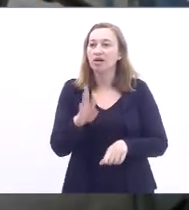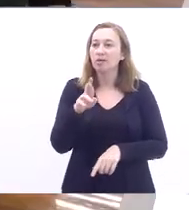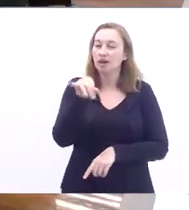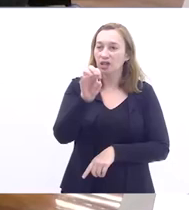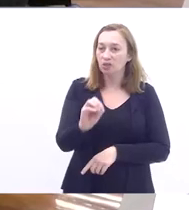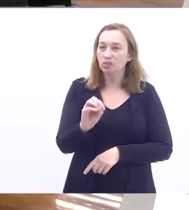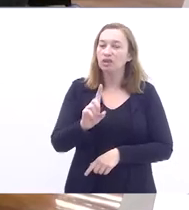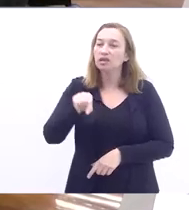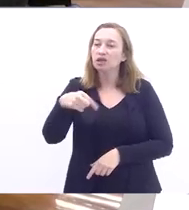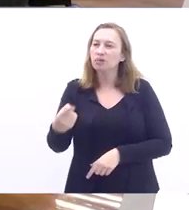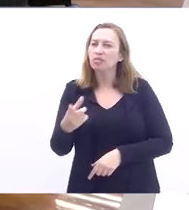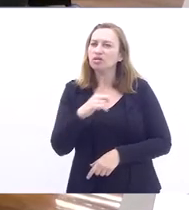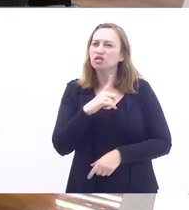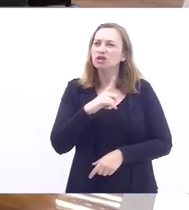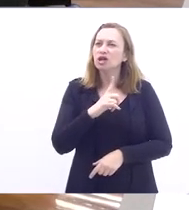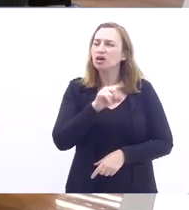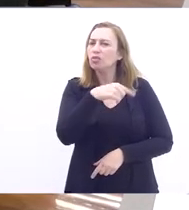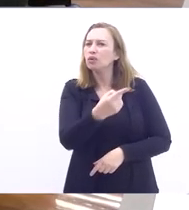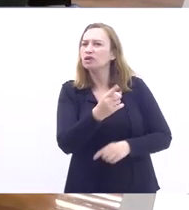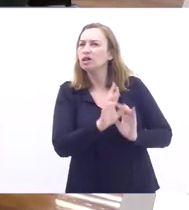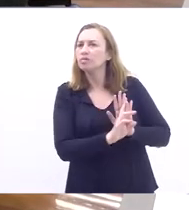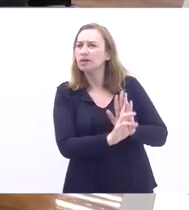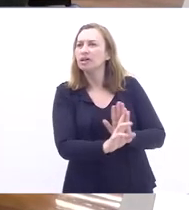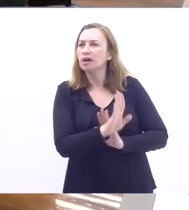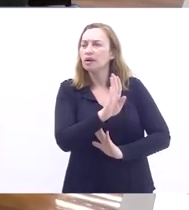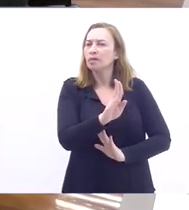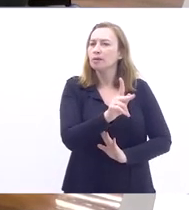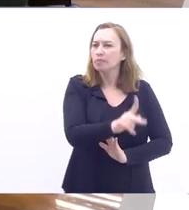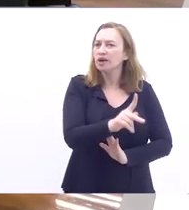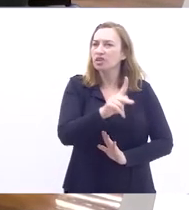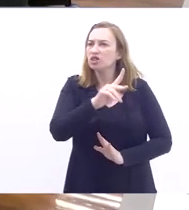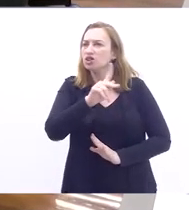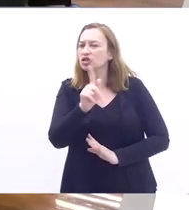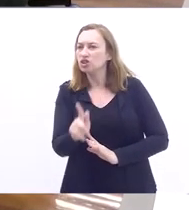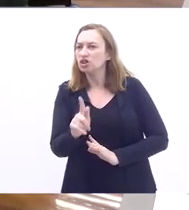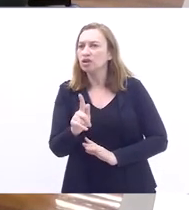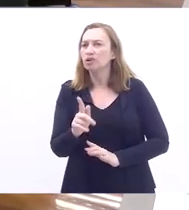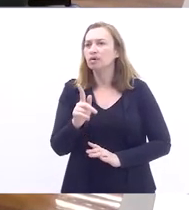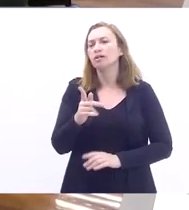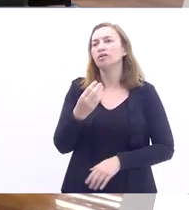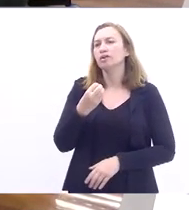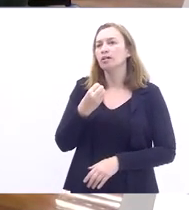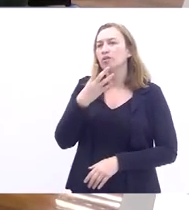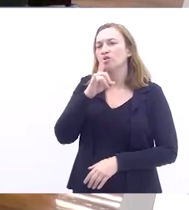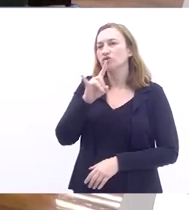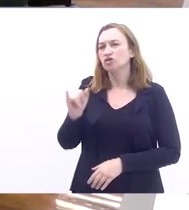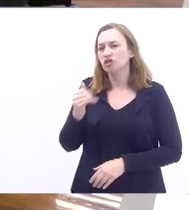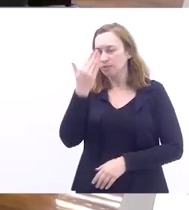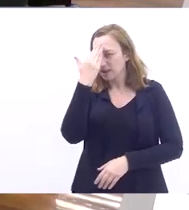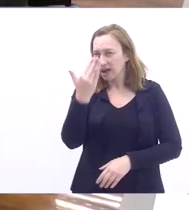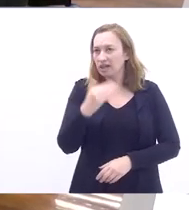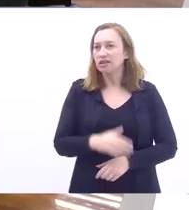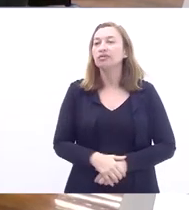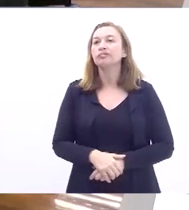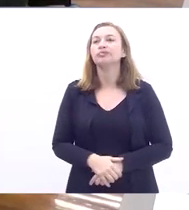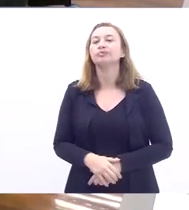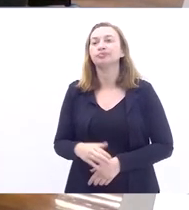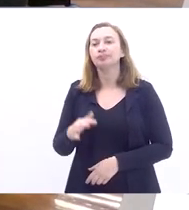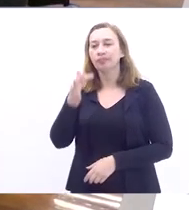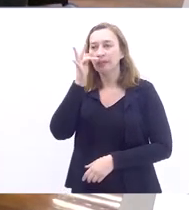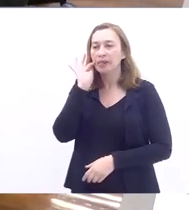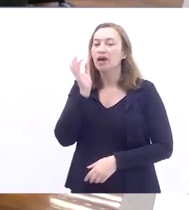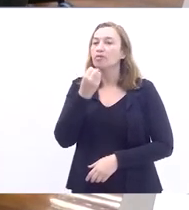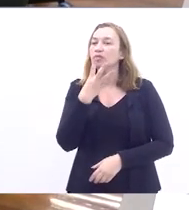Breno e depois a gente tem ainda a representação da PG Breno bom dia obrigado pela presença Muito obrigado Serafim Oi